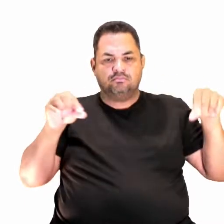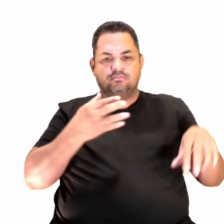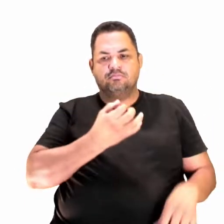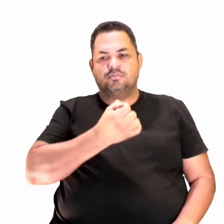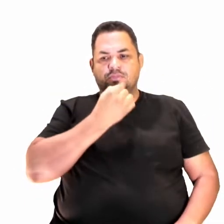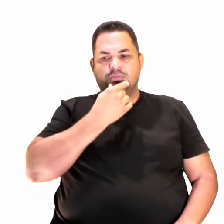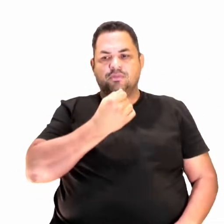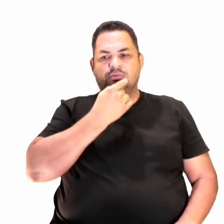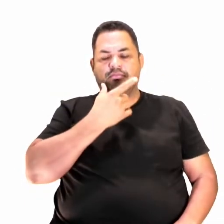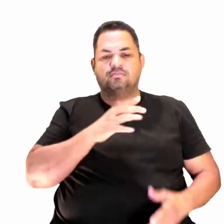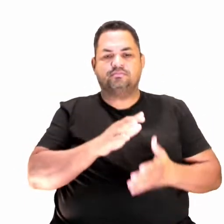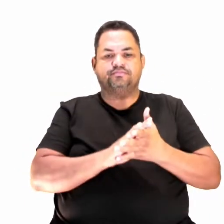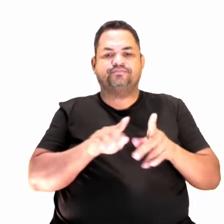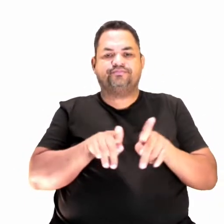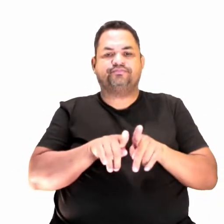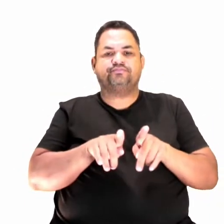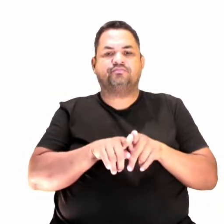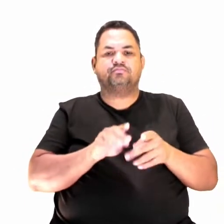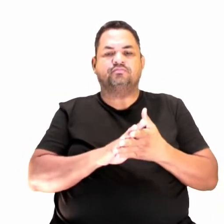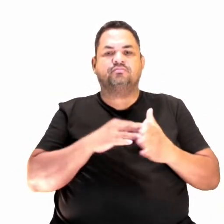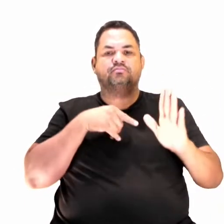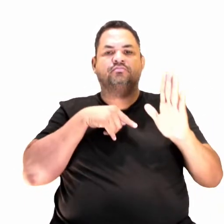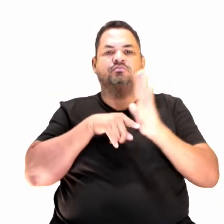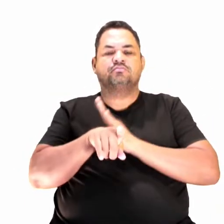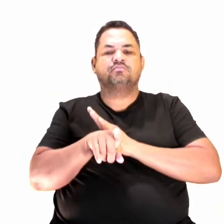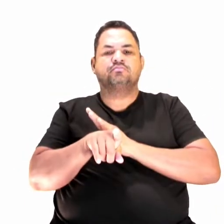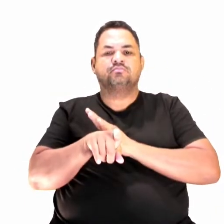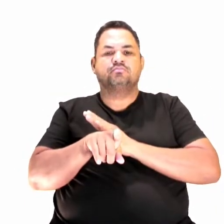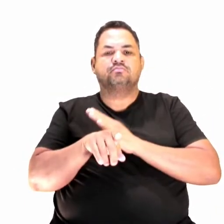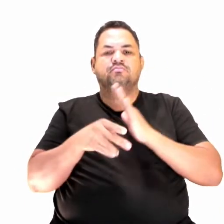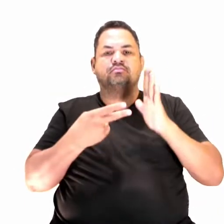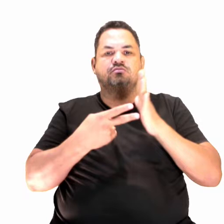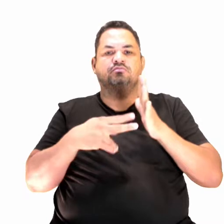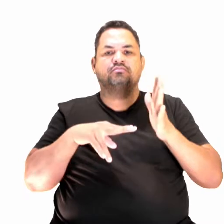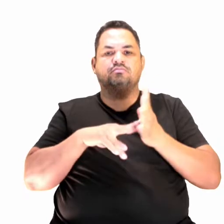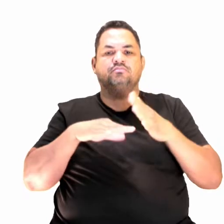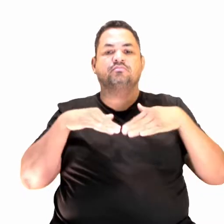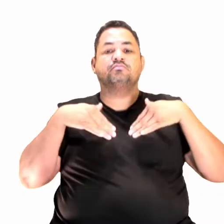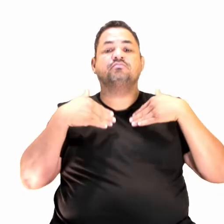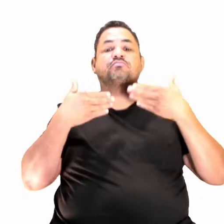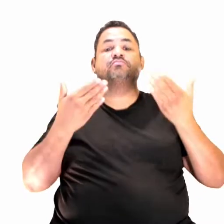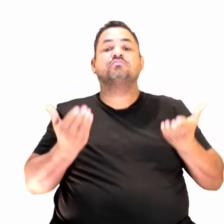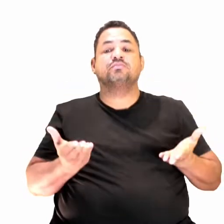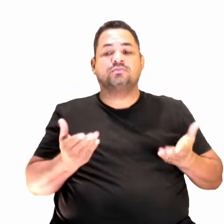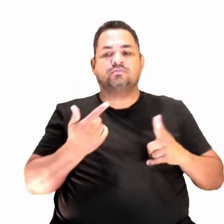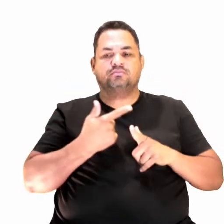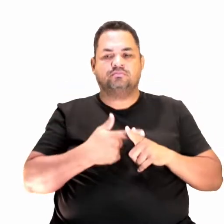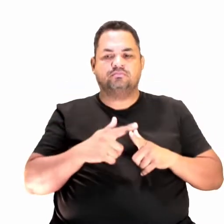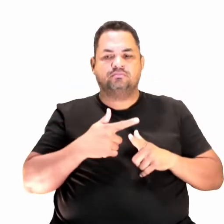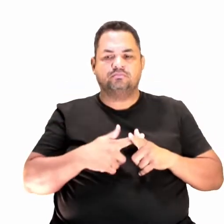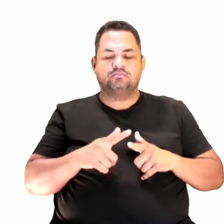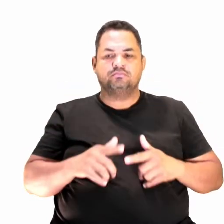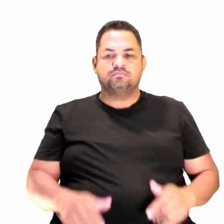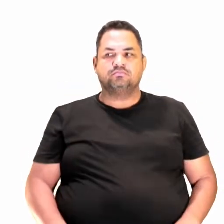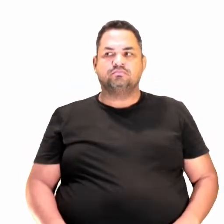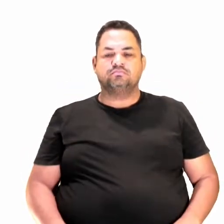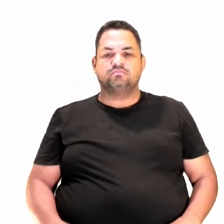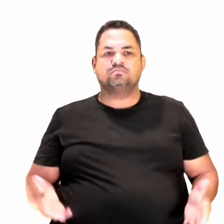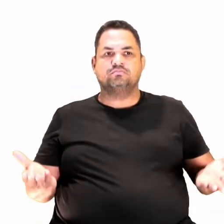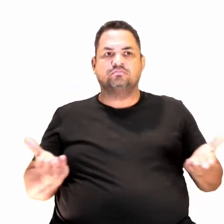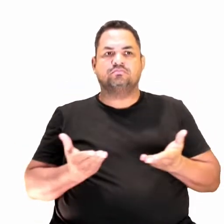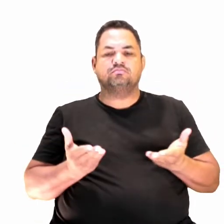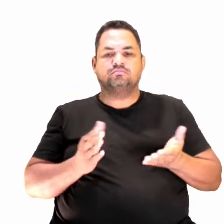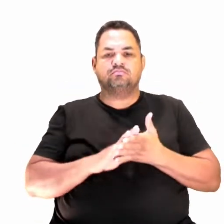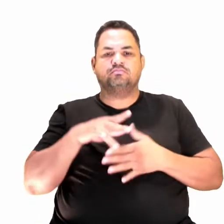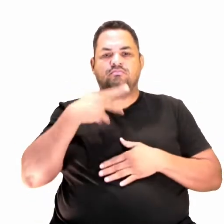pílulas. What's the matter é uma pergunta que vai significar qual é o problema. E hoje vamos